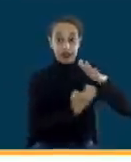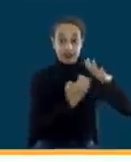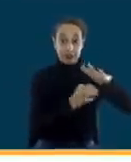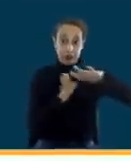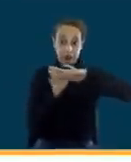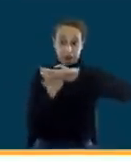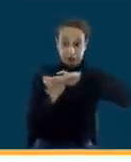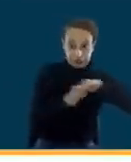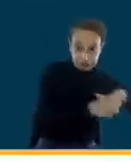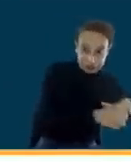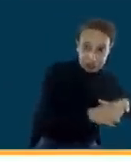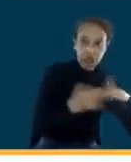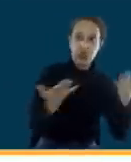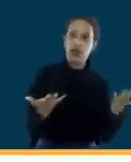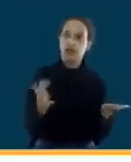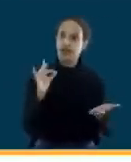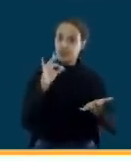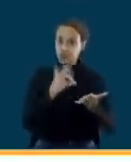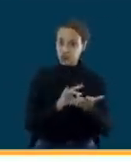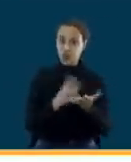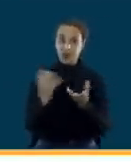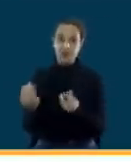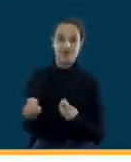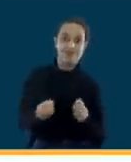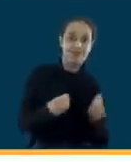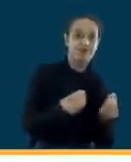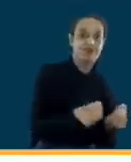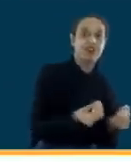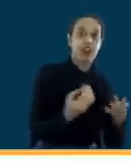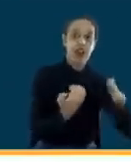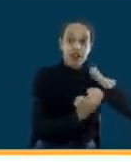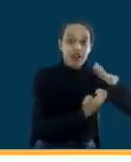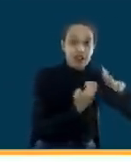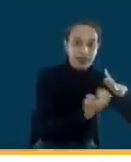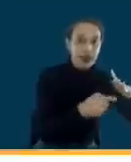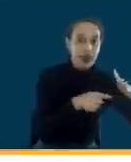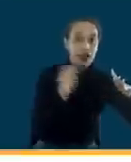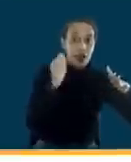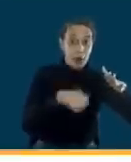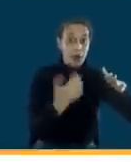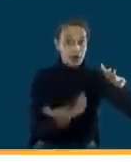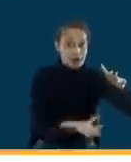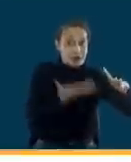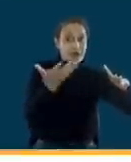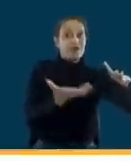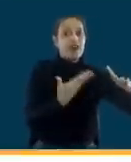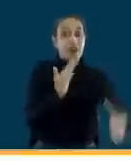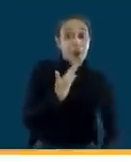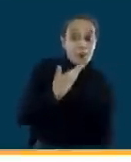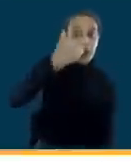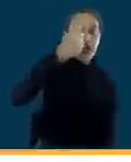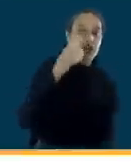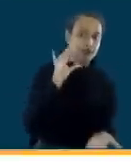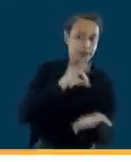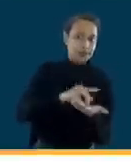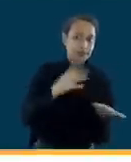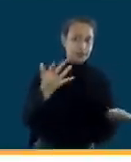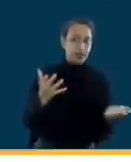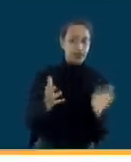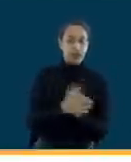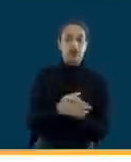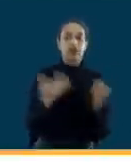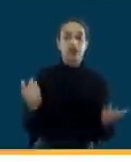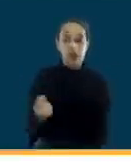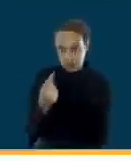elas oferecem para as empresas condições para que elas sejam melhores ainda. Na realidade, é uma grande invenção